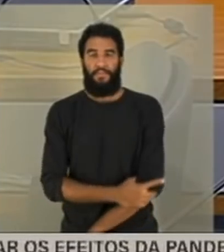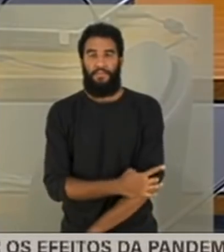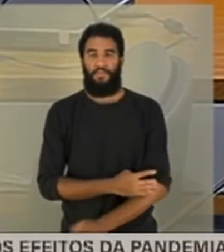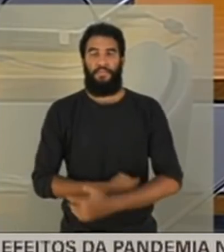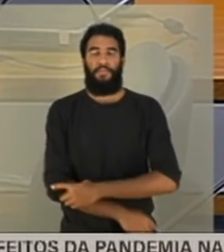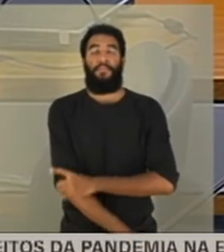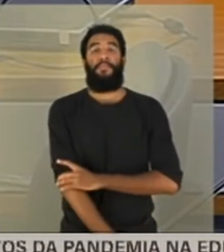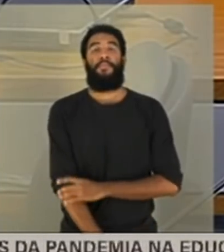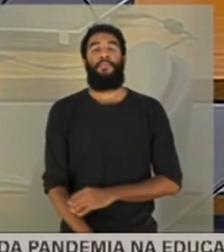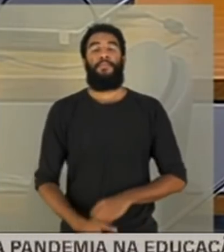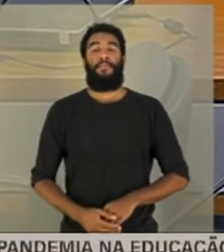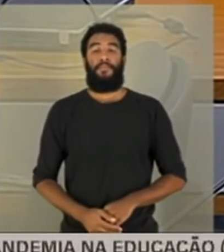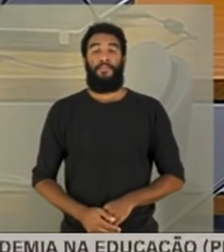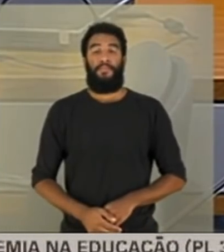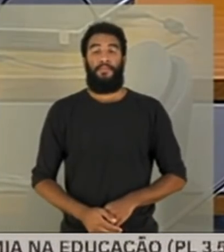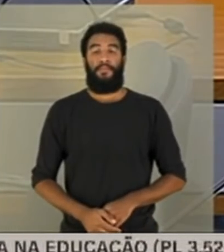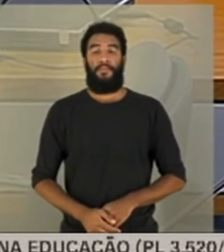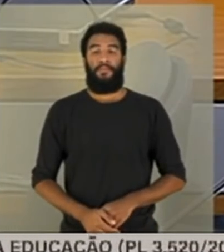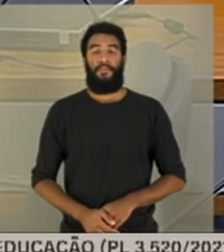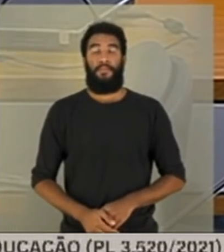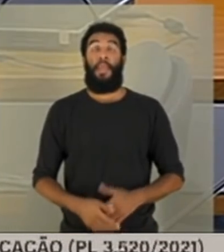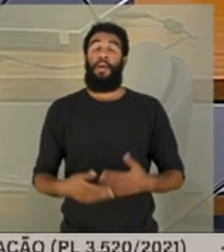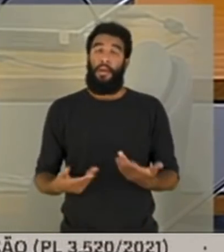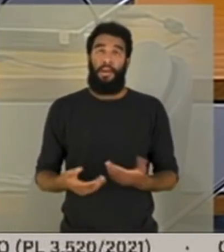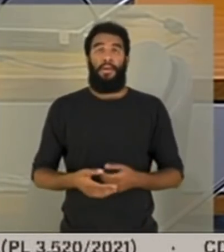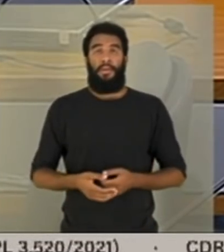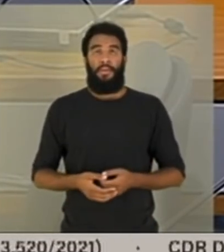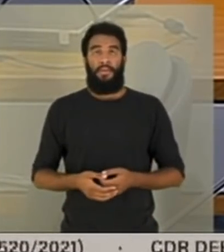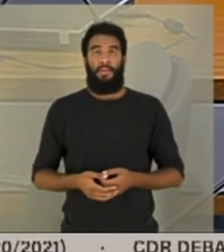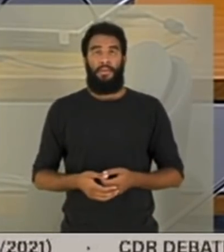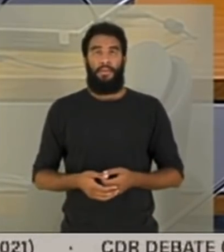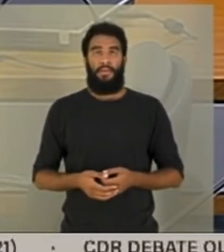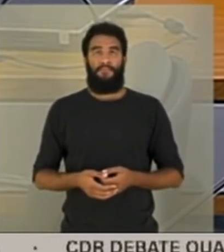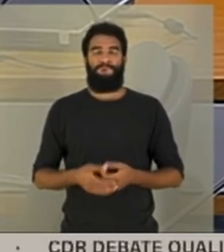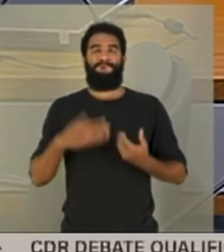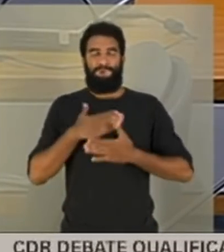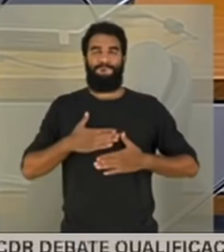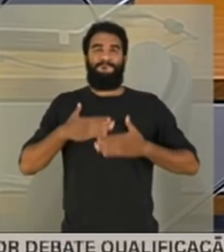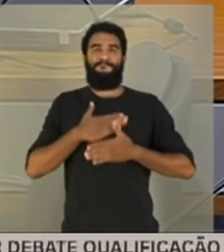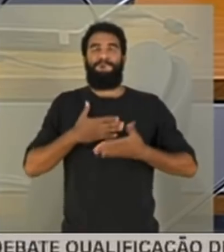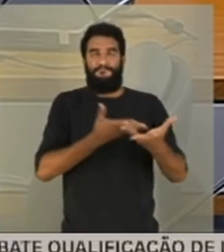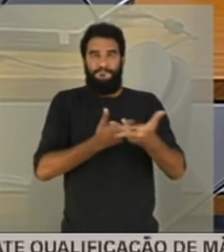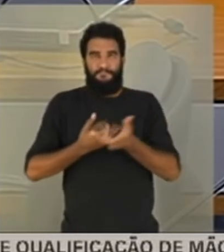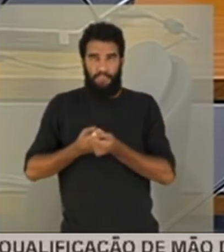Bom, gostaria de expressar a nossa gratidão pelo convite que nos foi feito